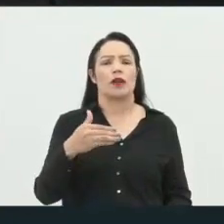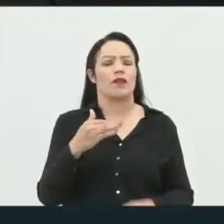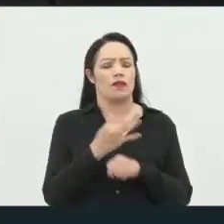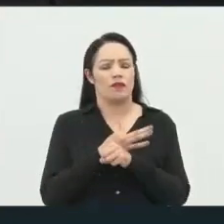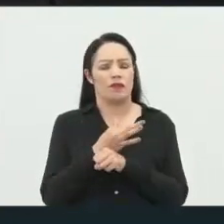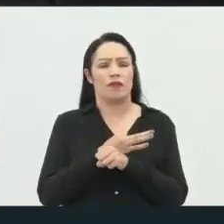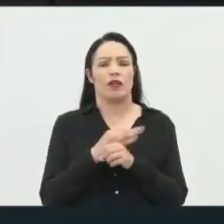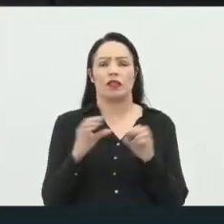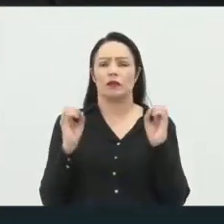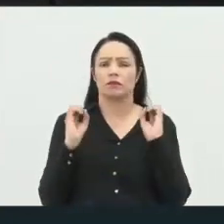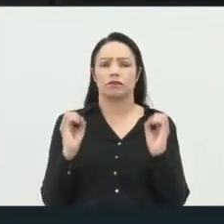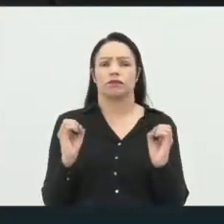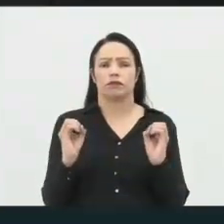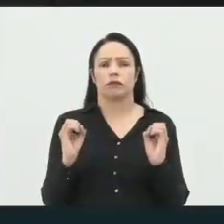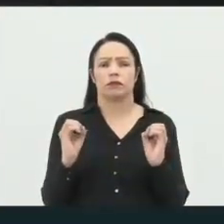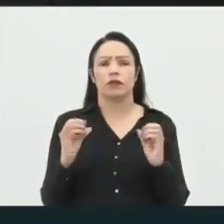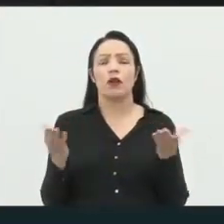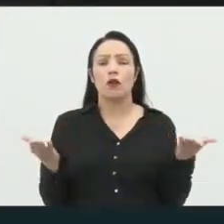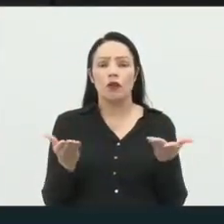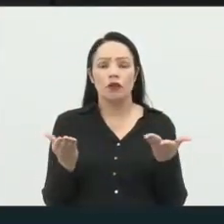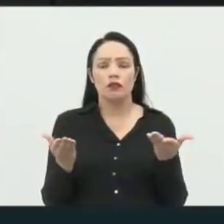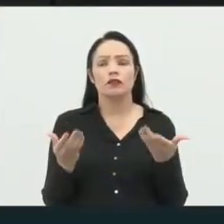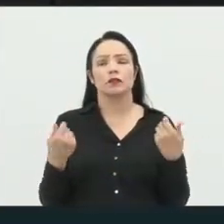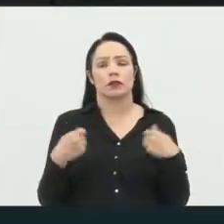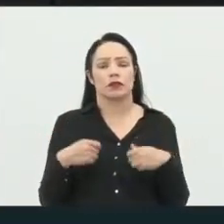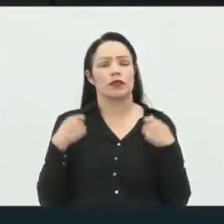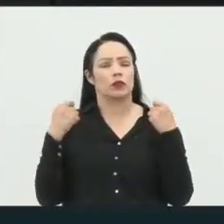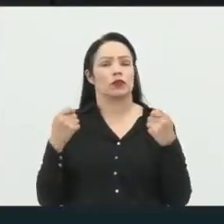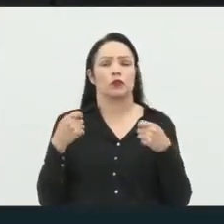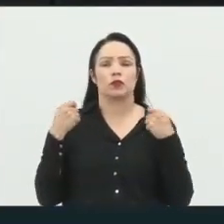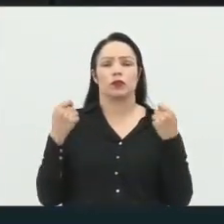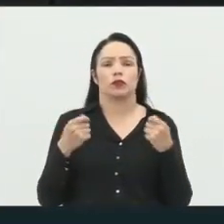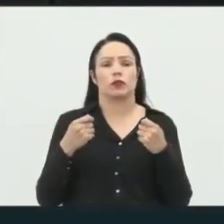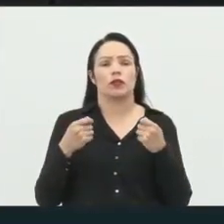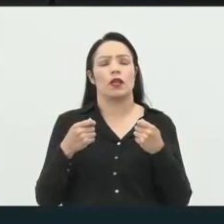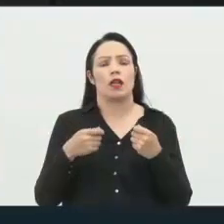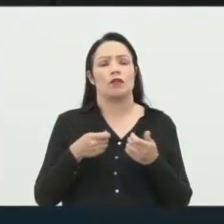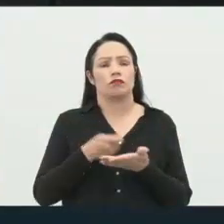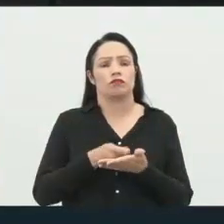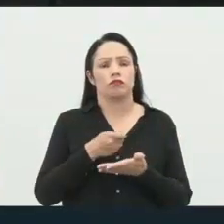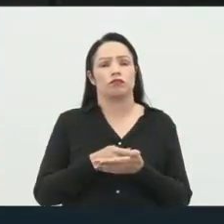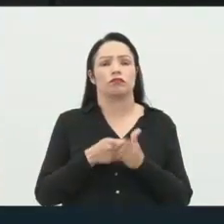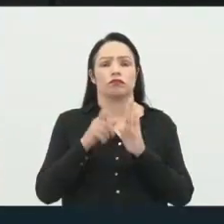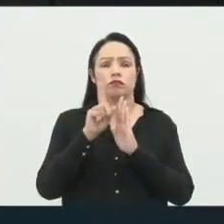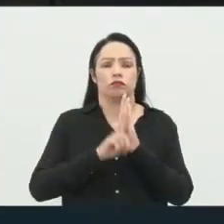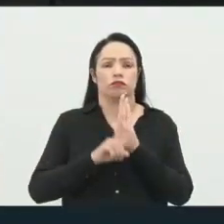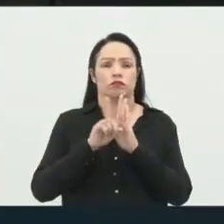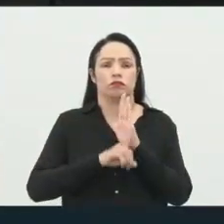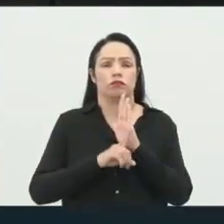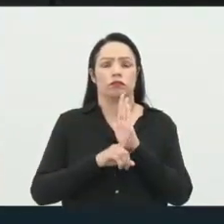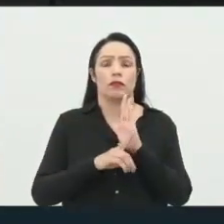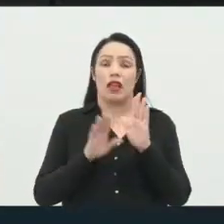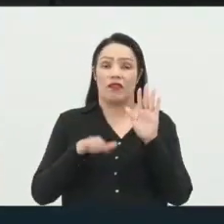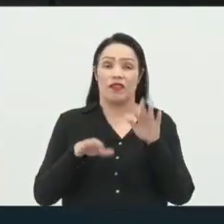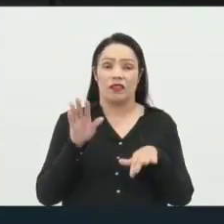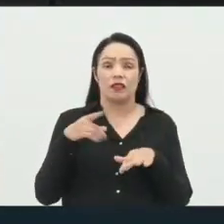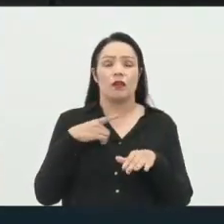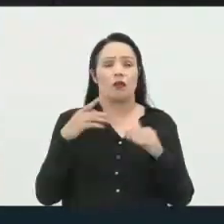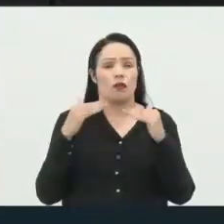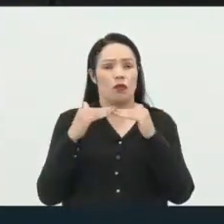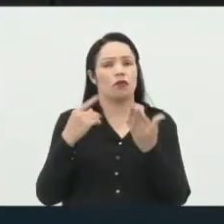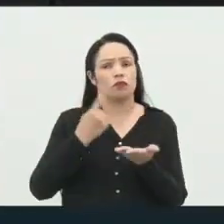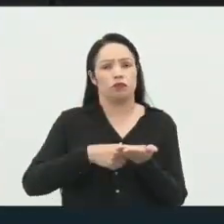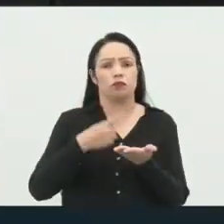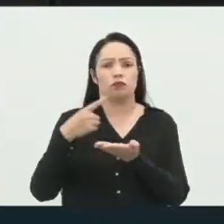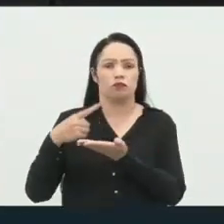férias e hoje tem que estar saindo as ruas para receber os seus direitos e quando tem um acordo aonde estava afirmado a Prefeitura de Guarulhos